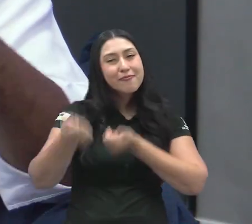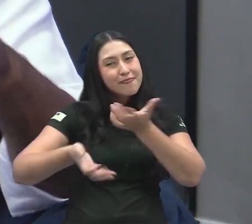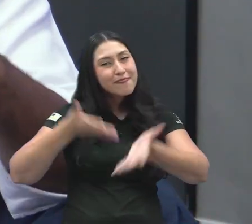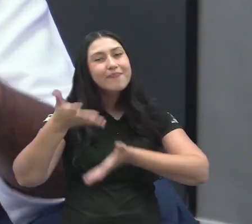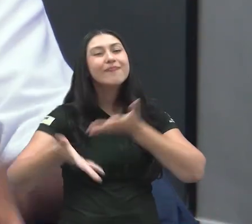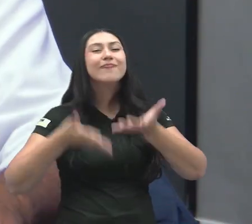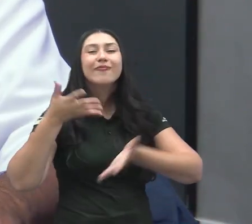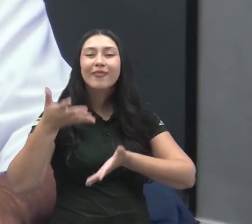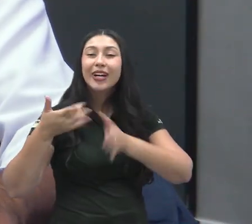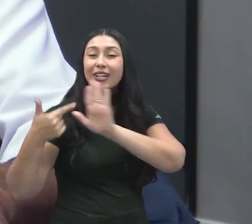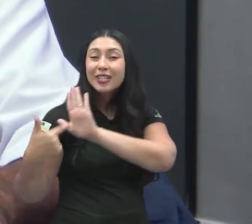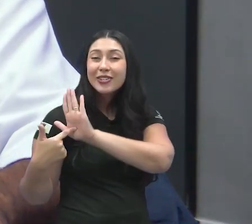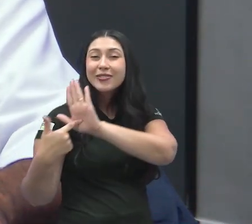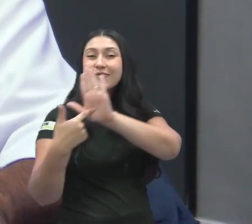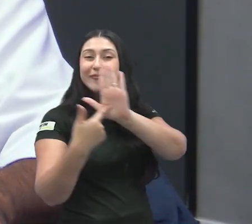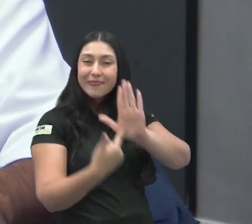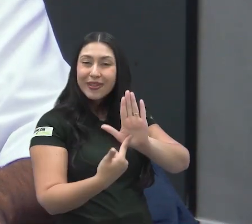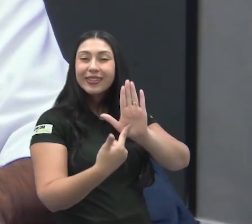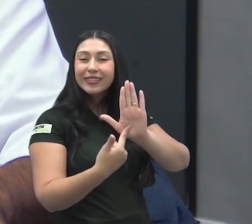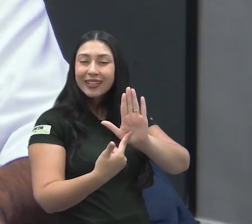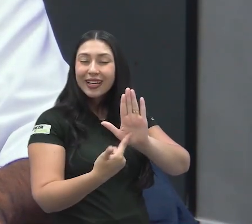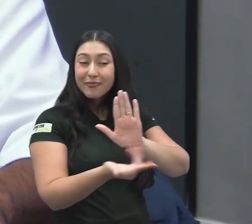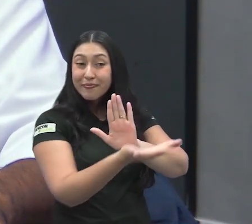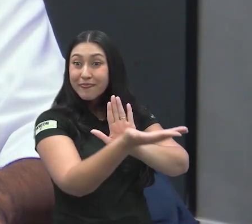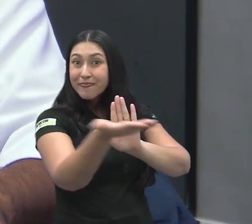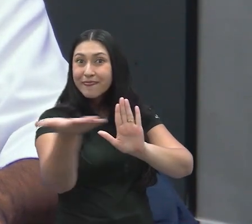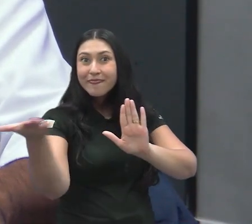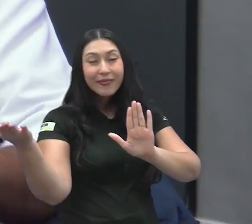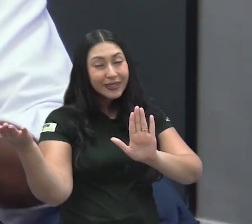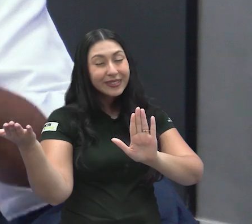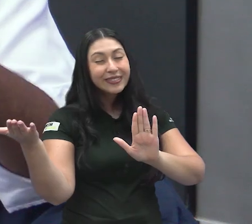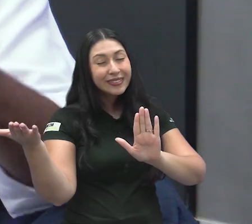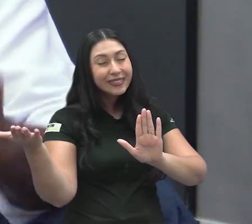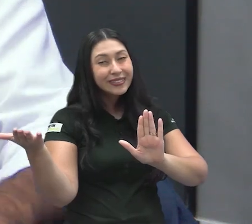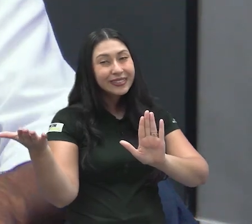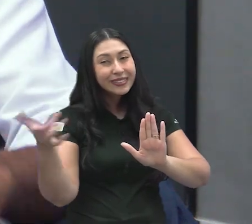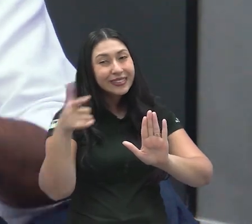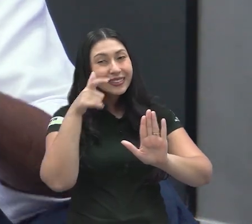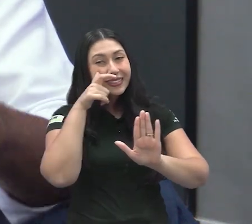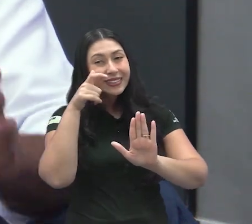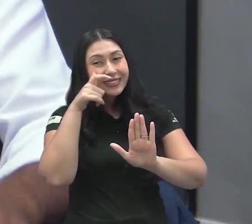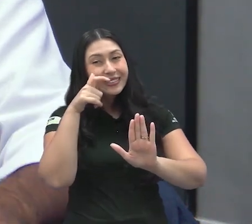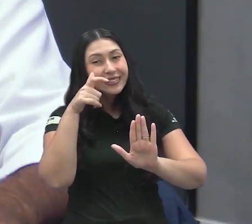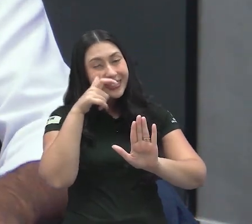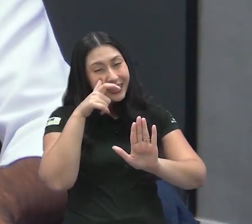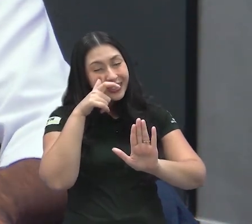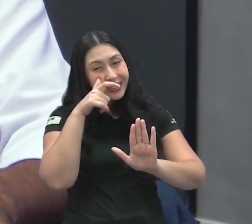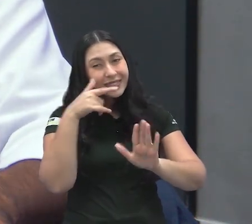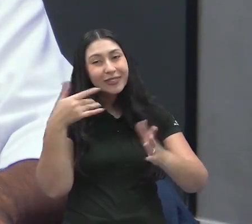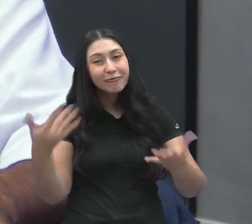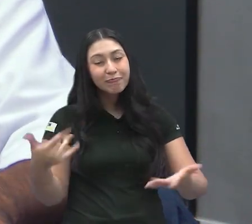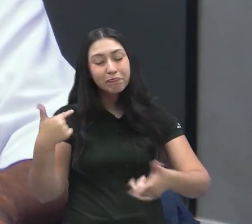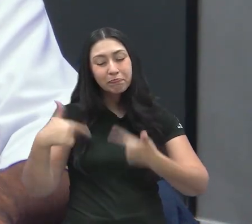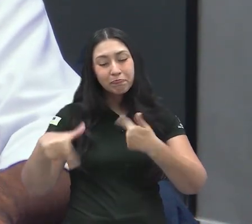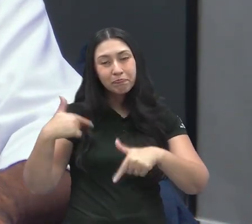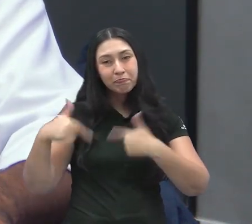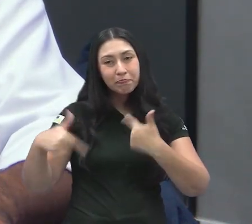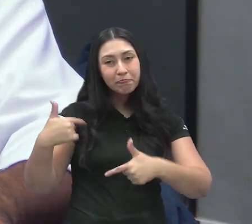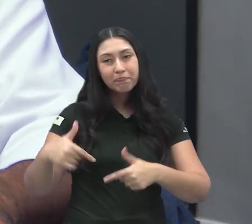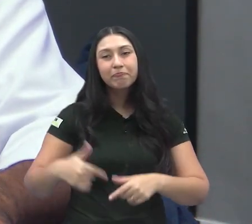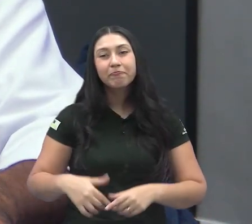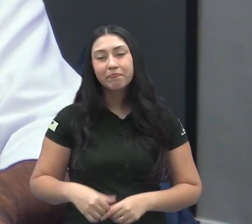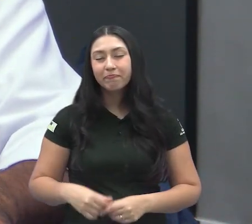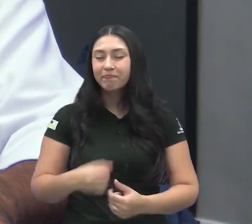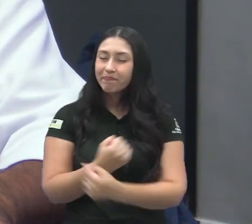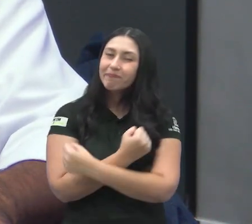vocês, que vai mandar aí para os nossos joseenses, né, ou seja, até externamente a São José, um pouco do trabalho